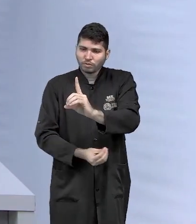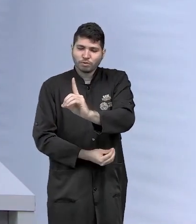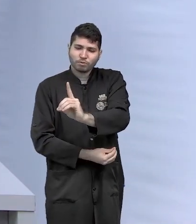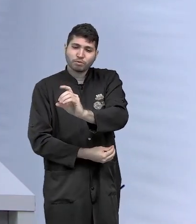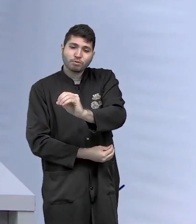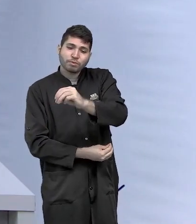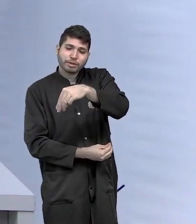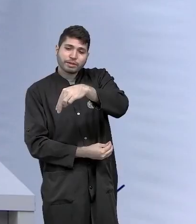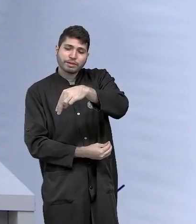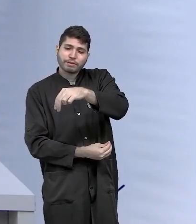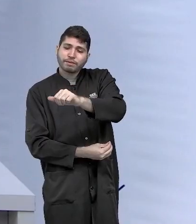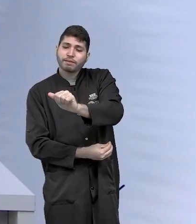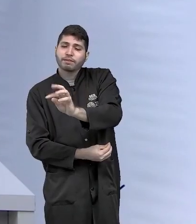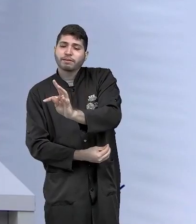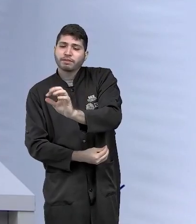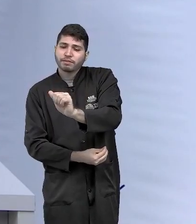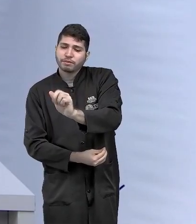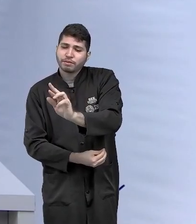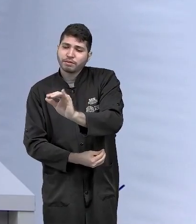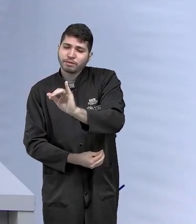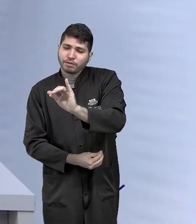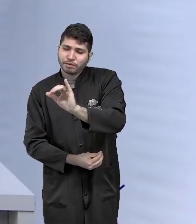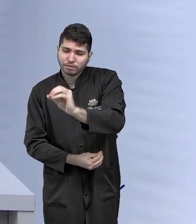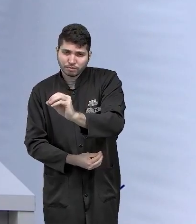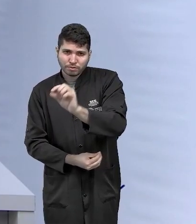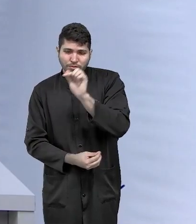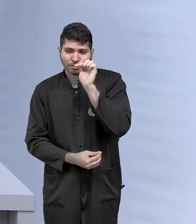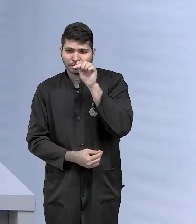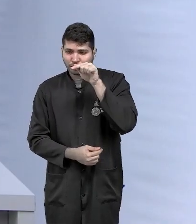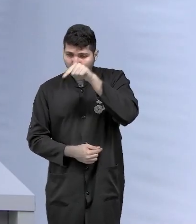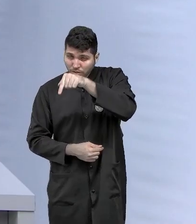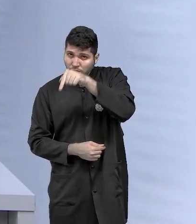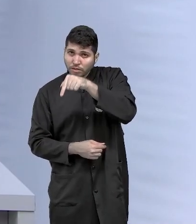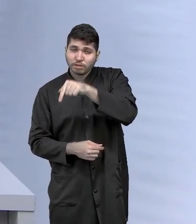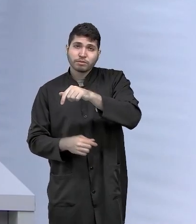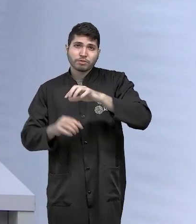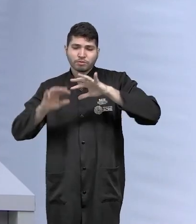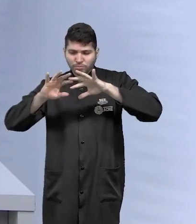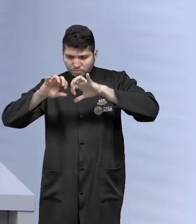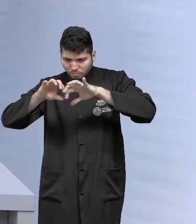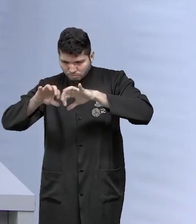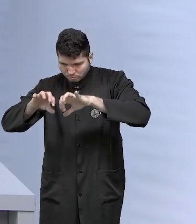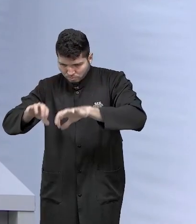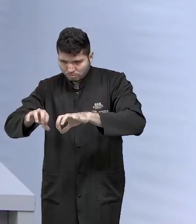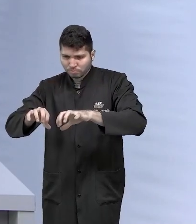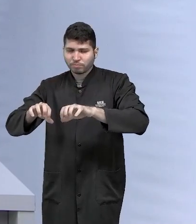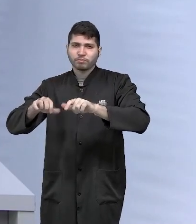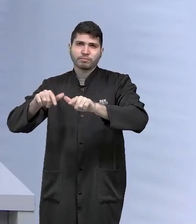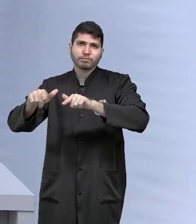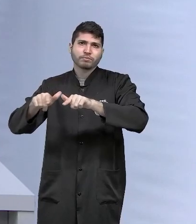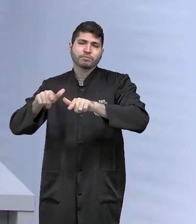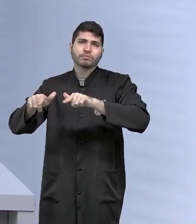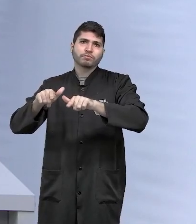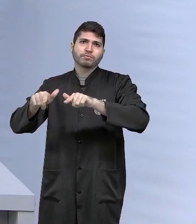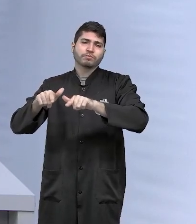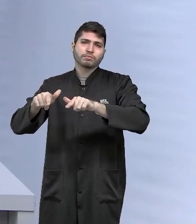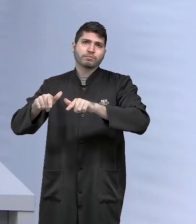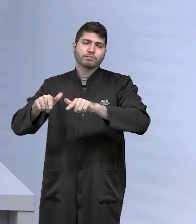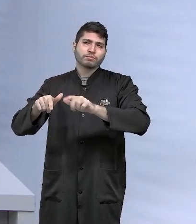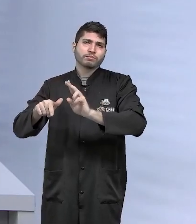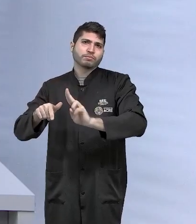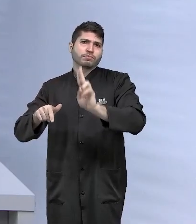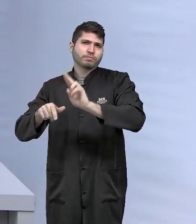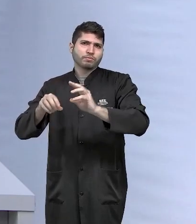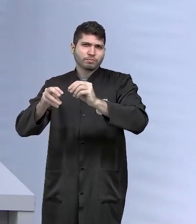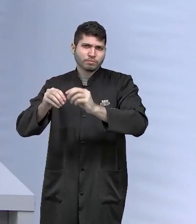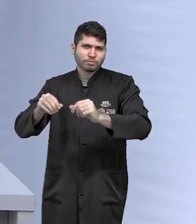a terra a ele, e ele se compromete a explorar, trabalhar nela, e boa parte do que ele tira da terra